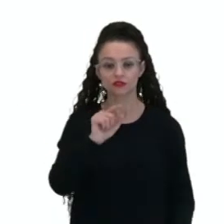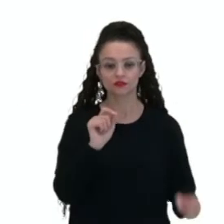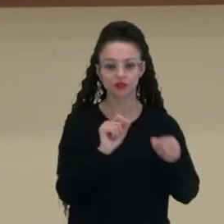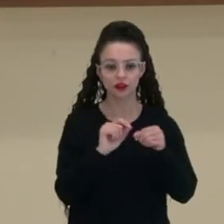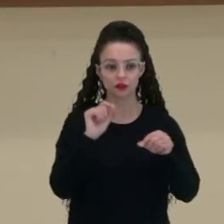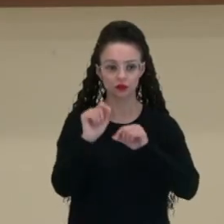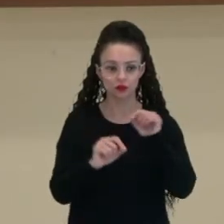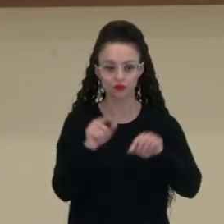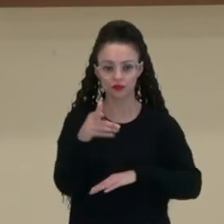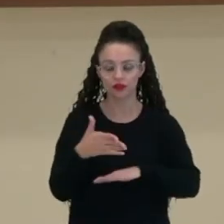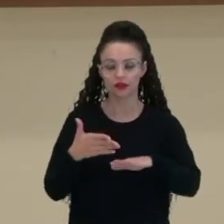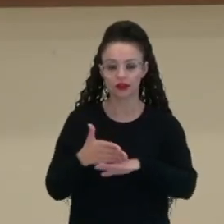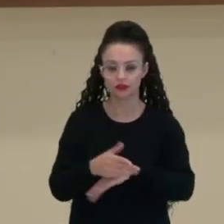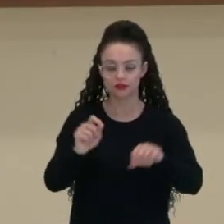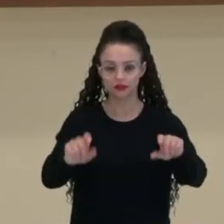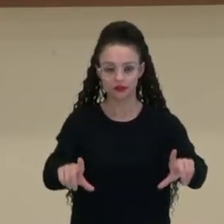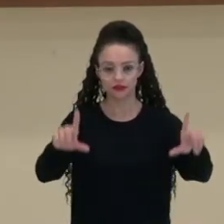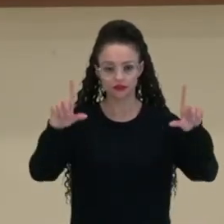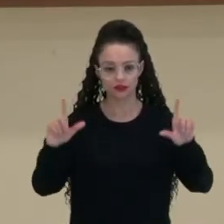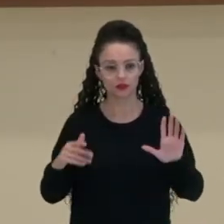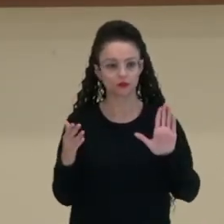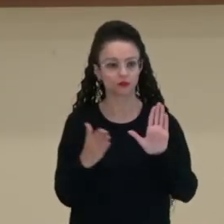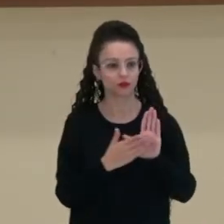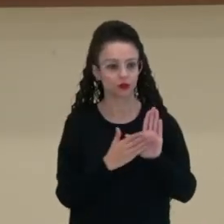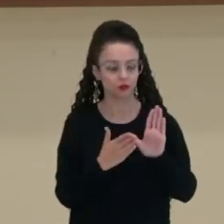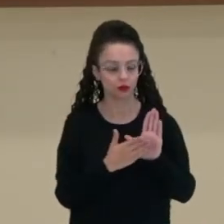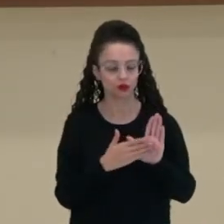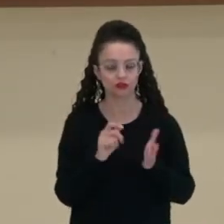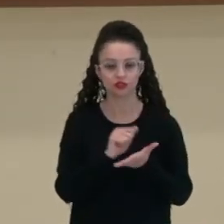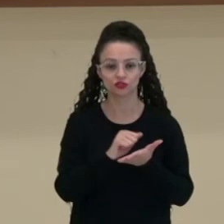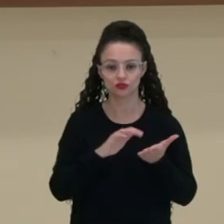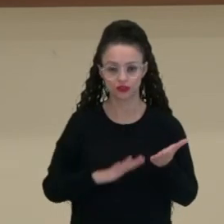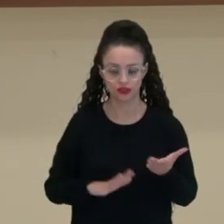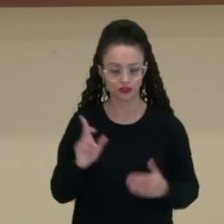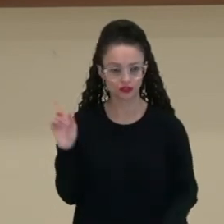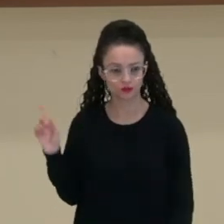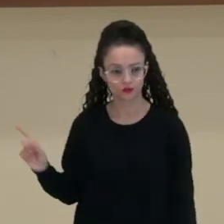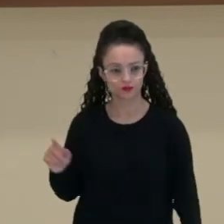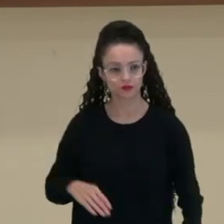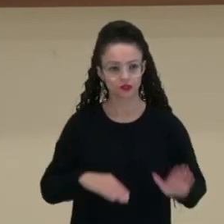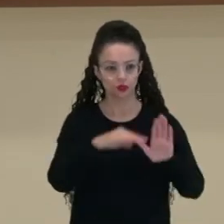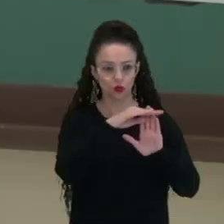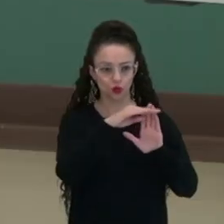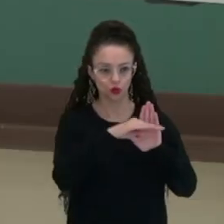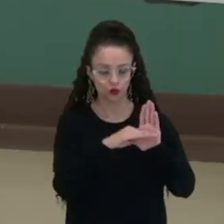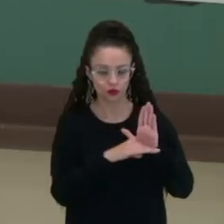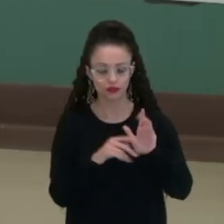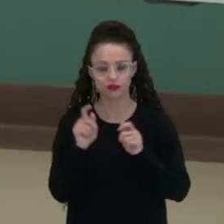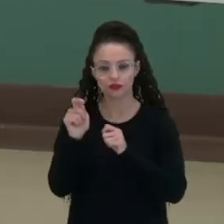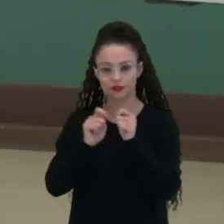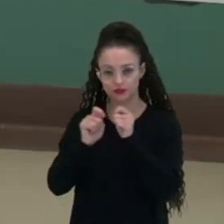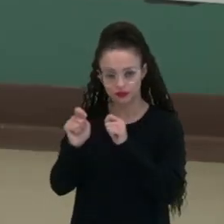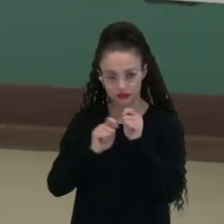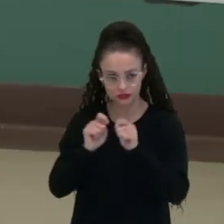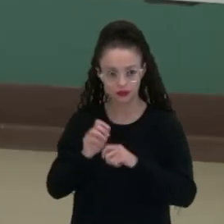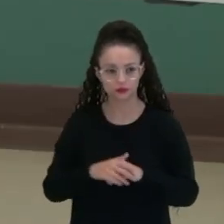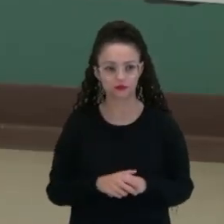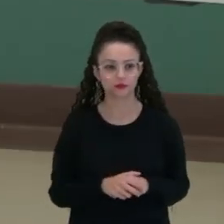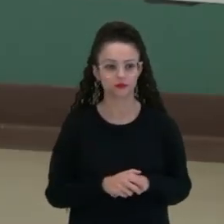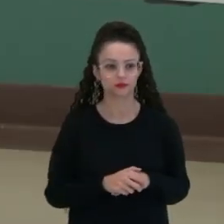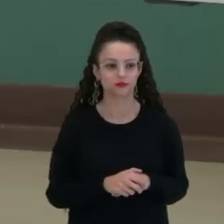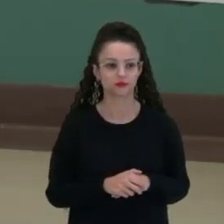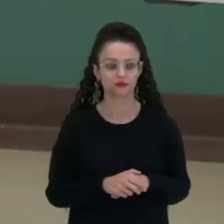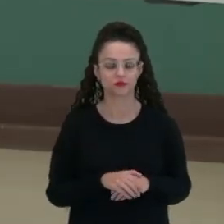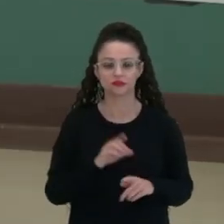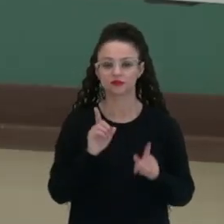Você vai acessar a proposta Atividade Escolar, Roteiro, Entrevista Oral.